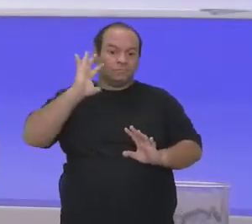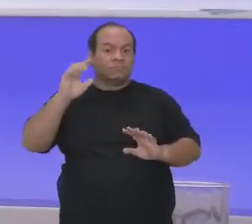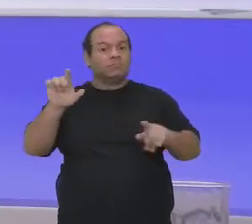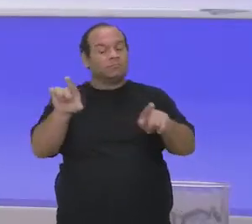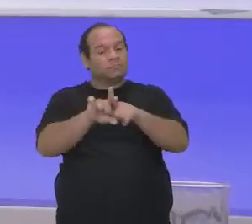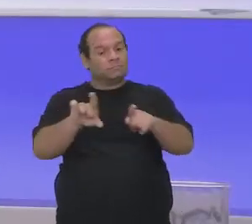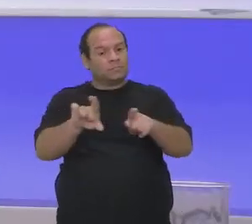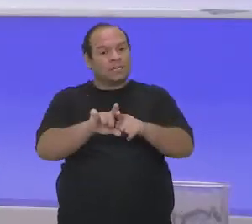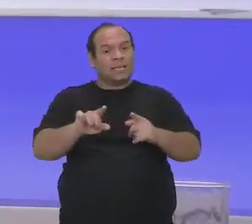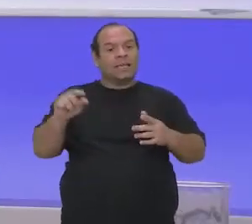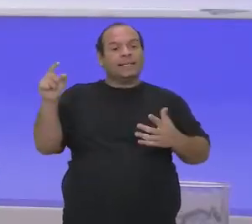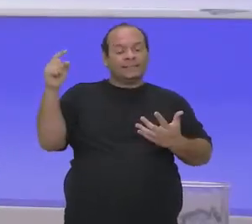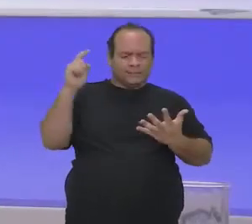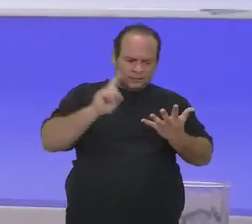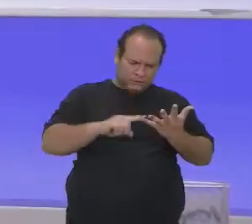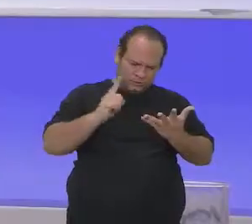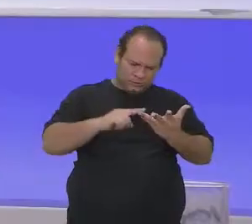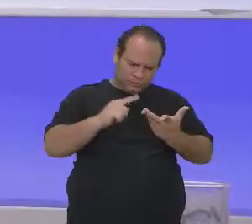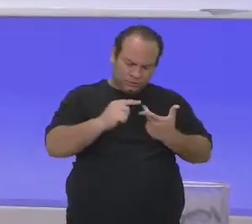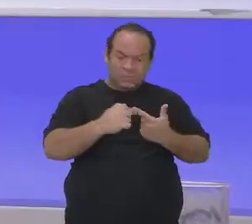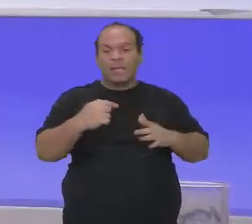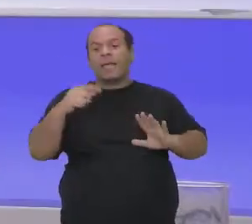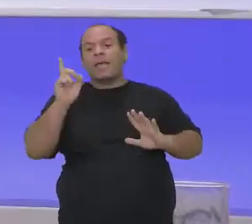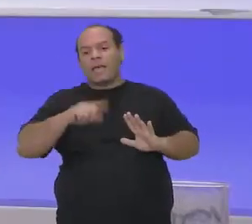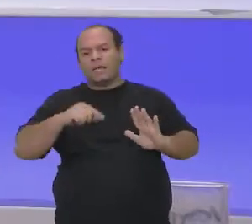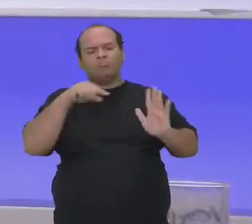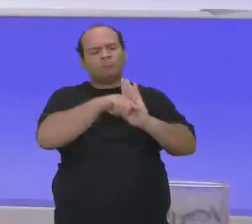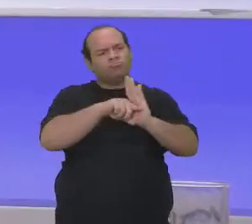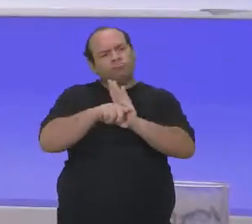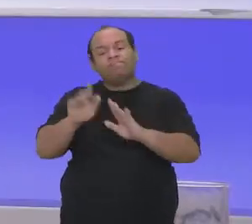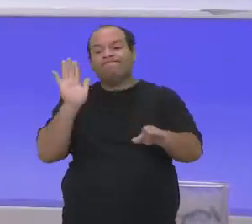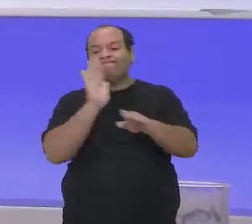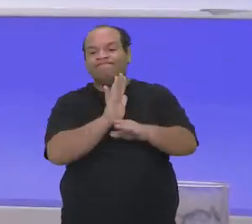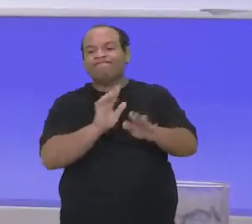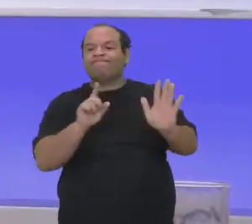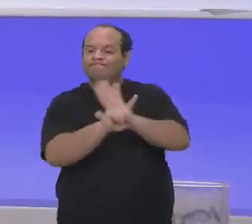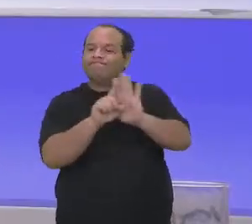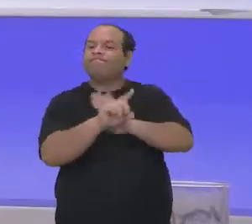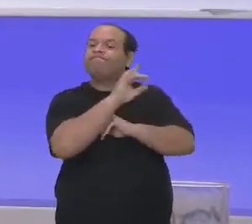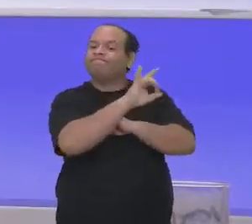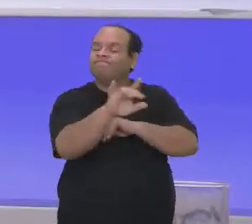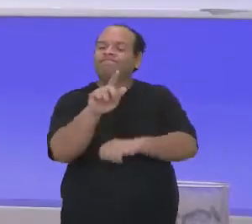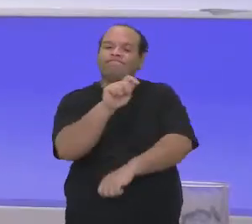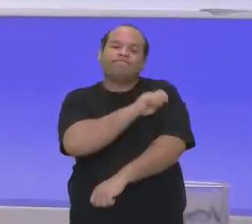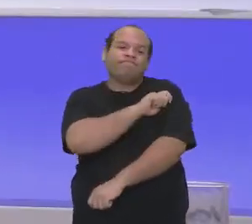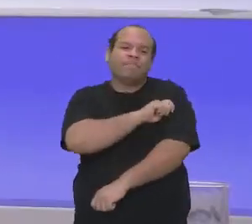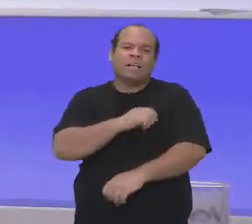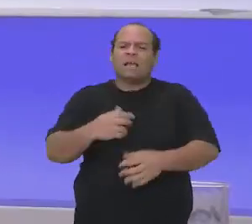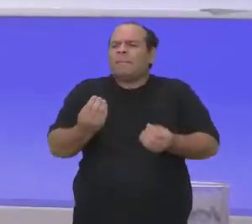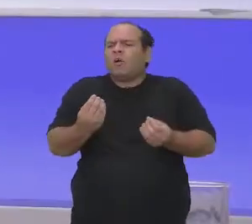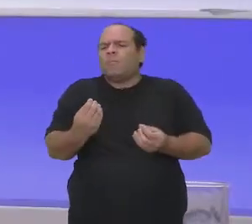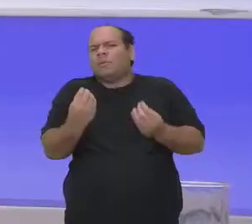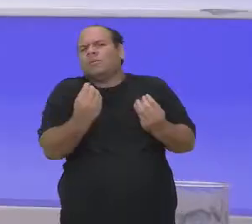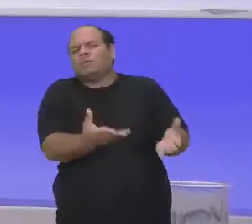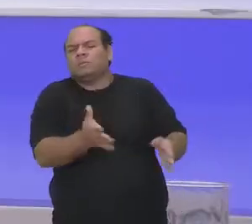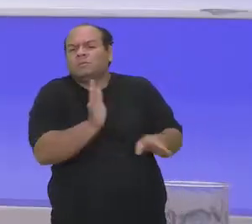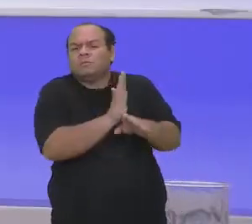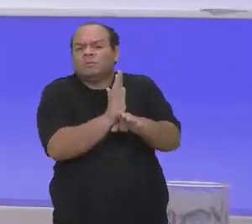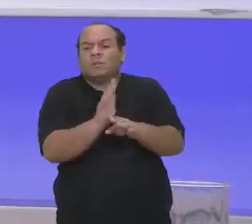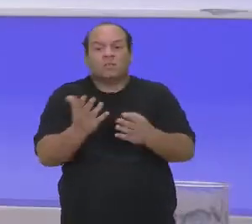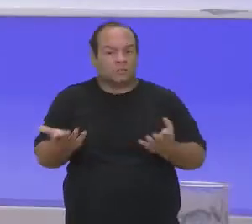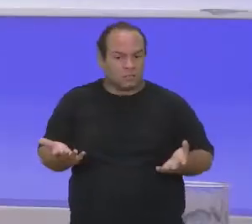esses conceitos através de questionamentos para os alunos. Só que como que a gente entrega isso para o aluno? A gente tem que